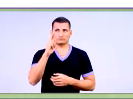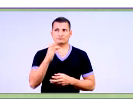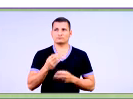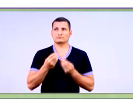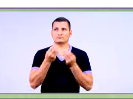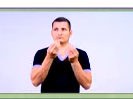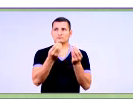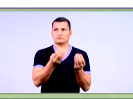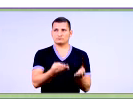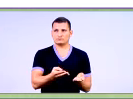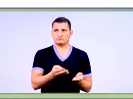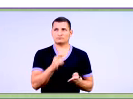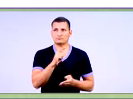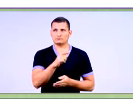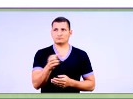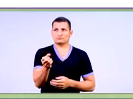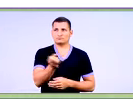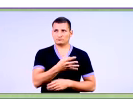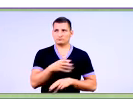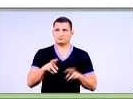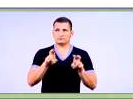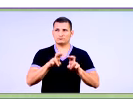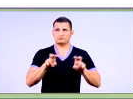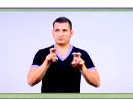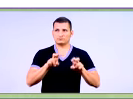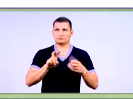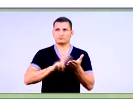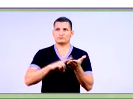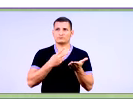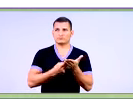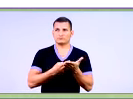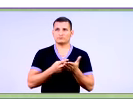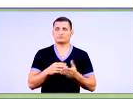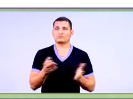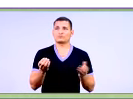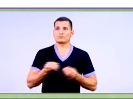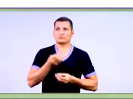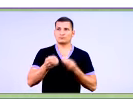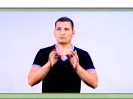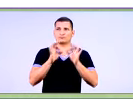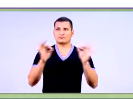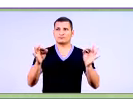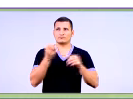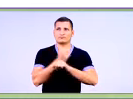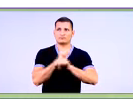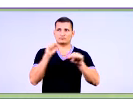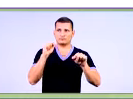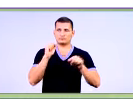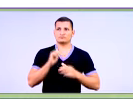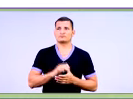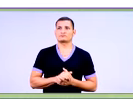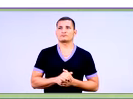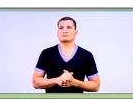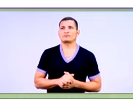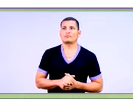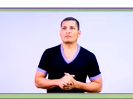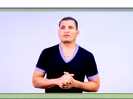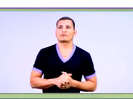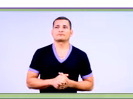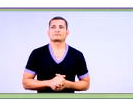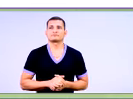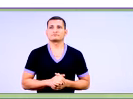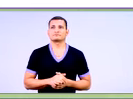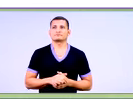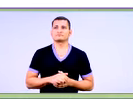você um novo computador, certo? Vamos negar essa frase? o seu chefe não dará a você um